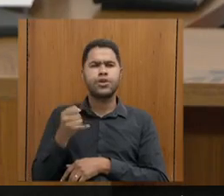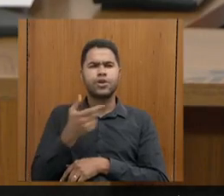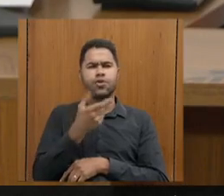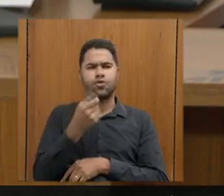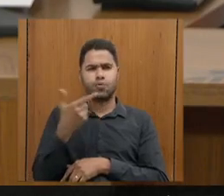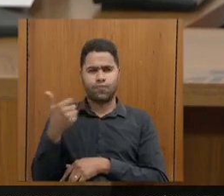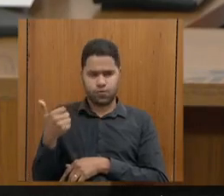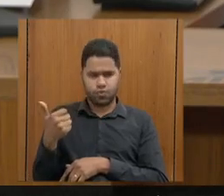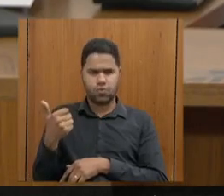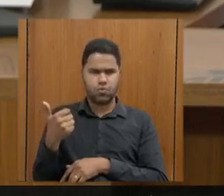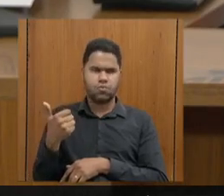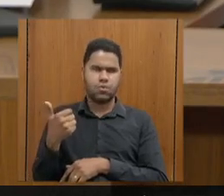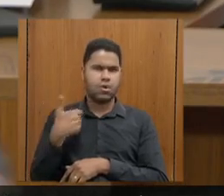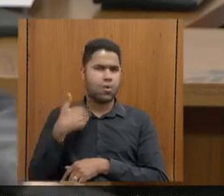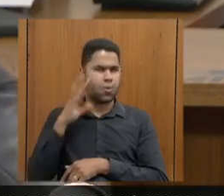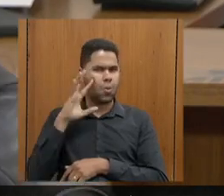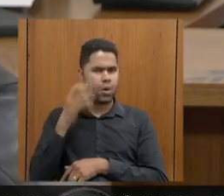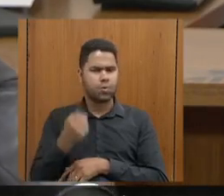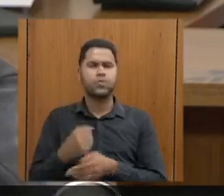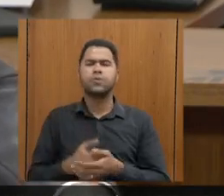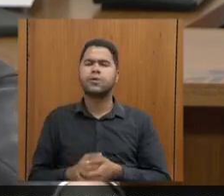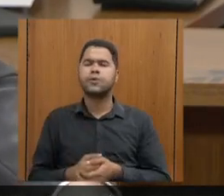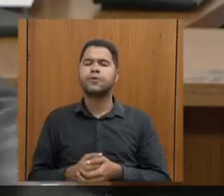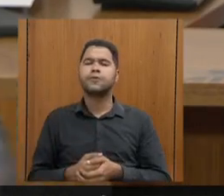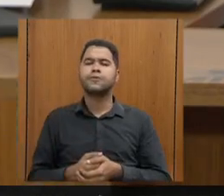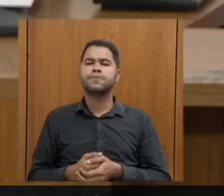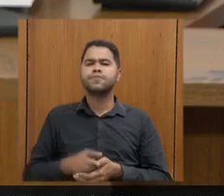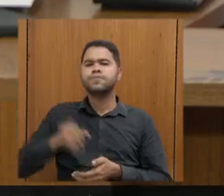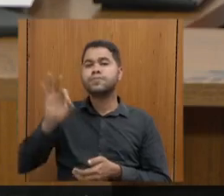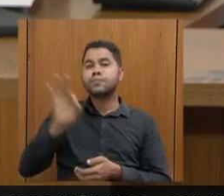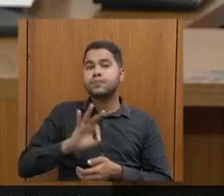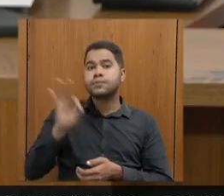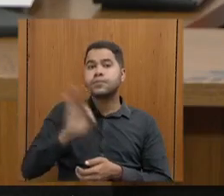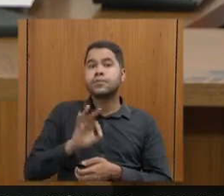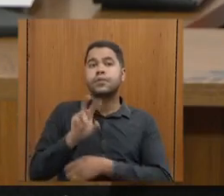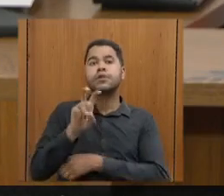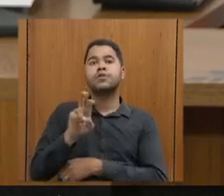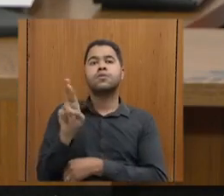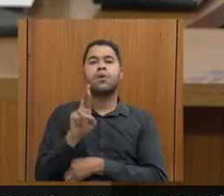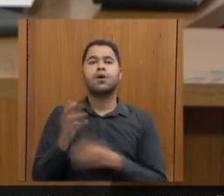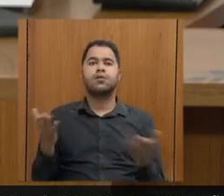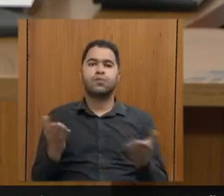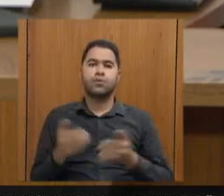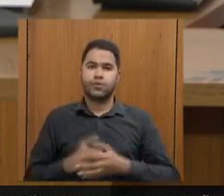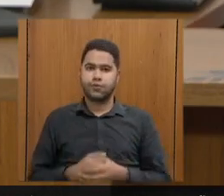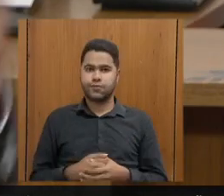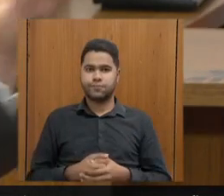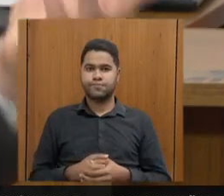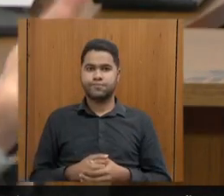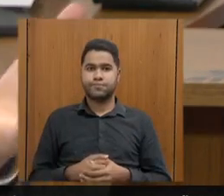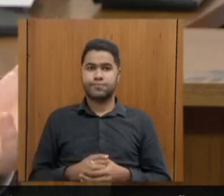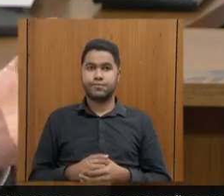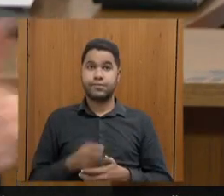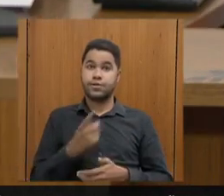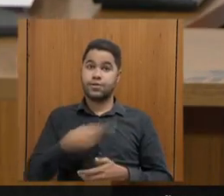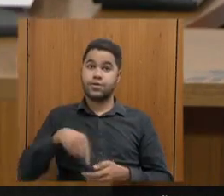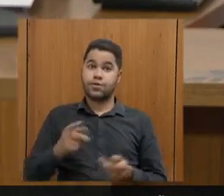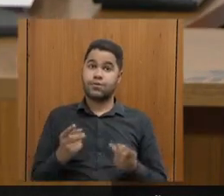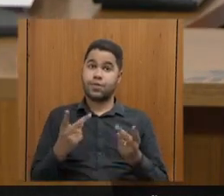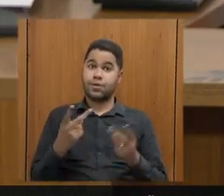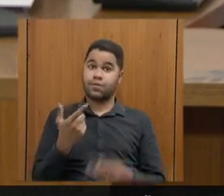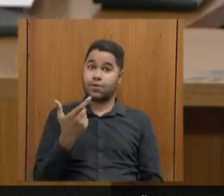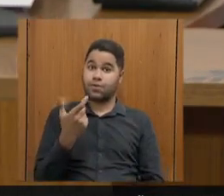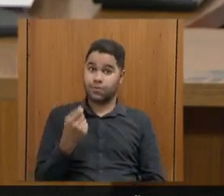21 Essa é a ação está r$ 5 hoje e nós vendemos a